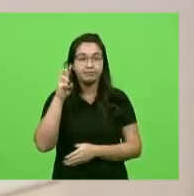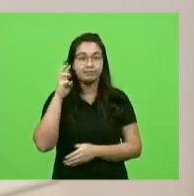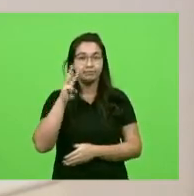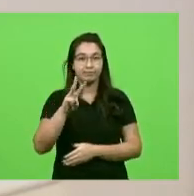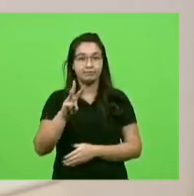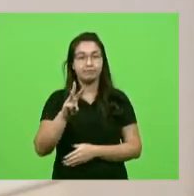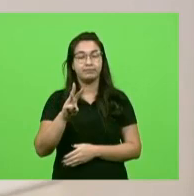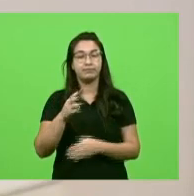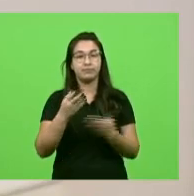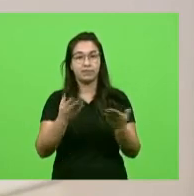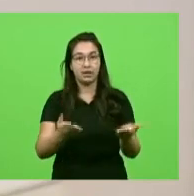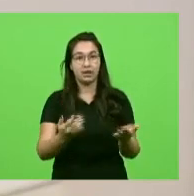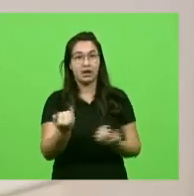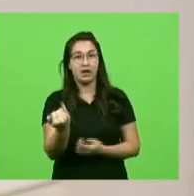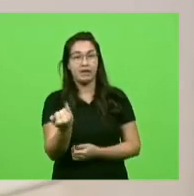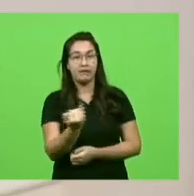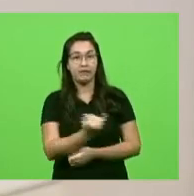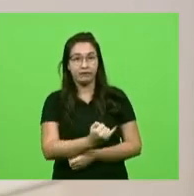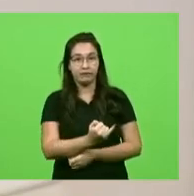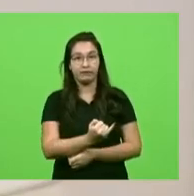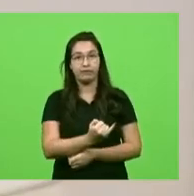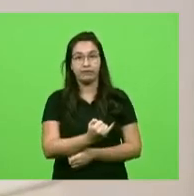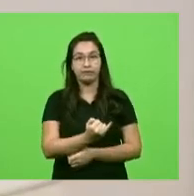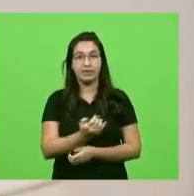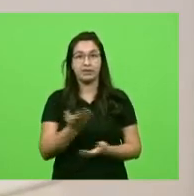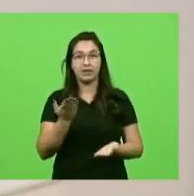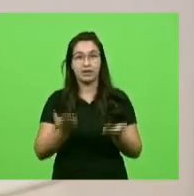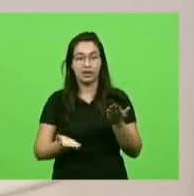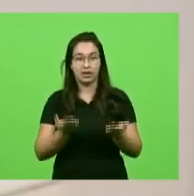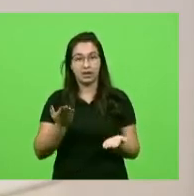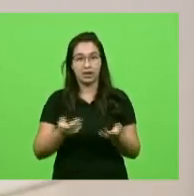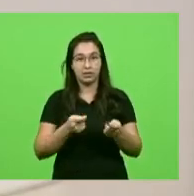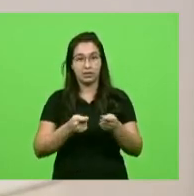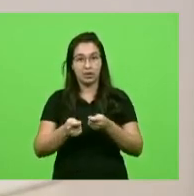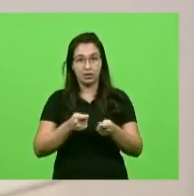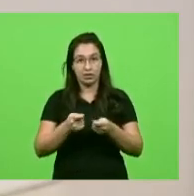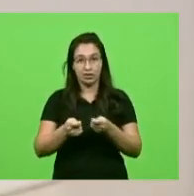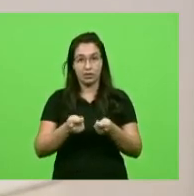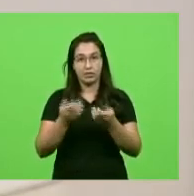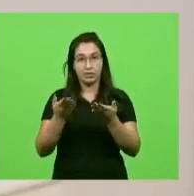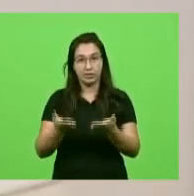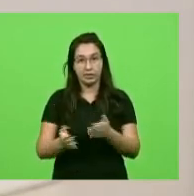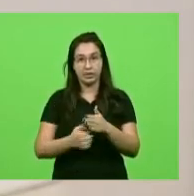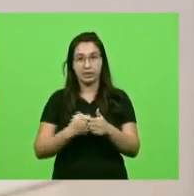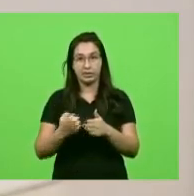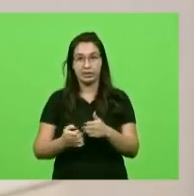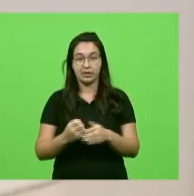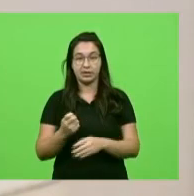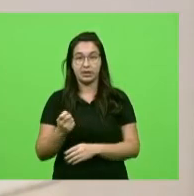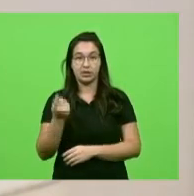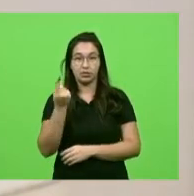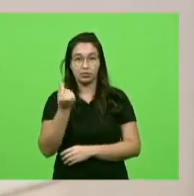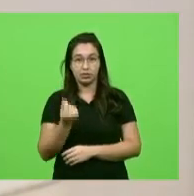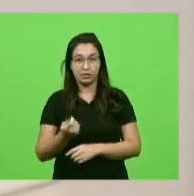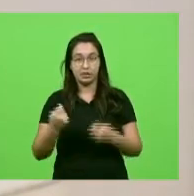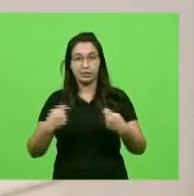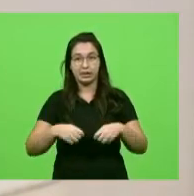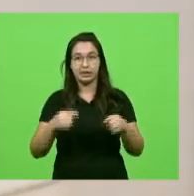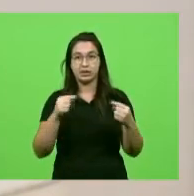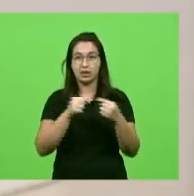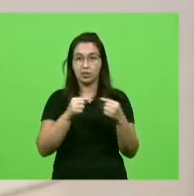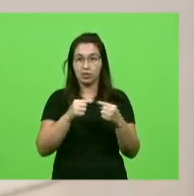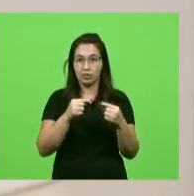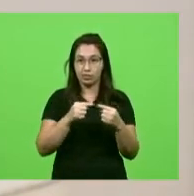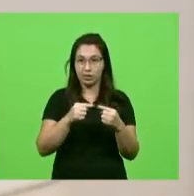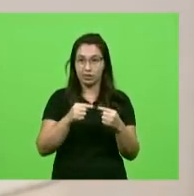aspas, reequilíbrio econômico da contratação para menor, de modo que os preços sejam os justos de mercado, diante